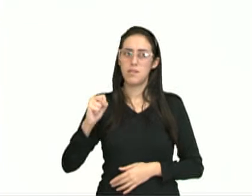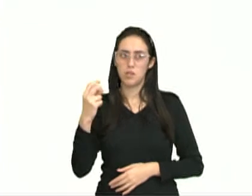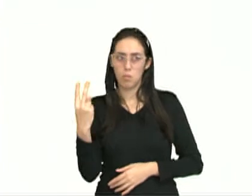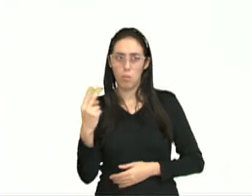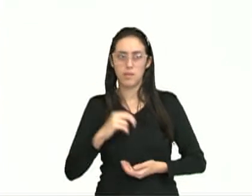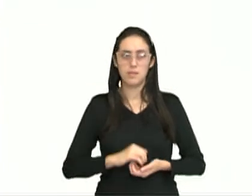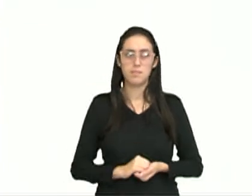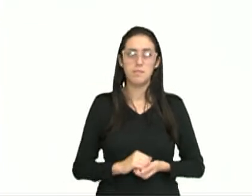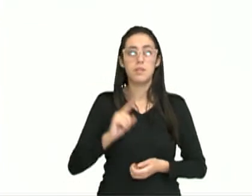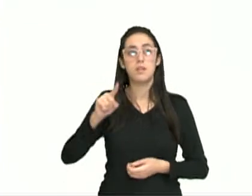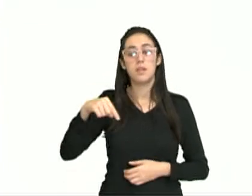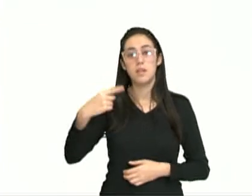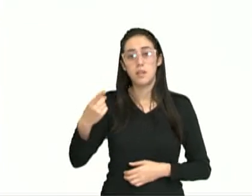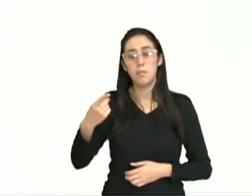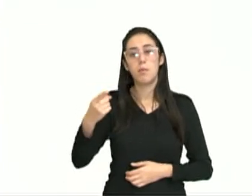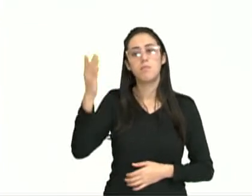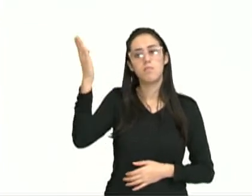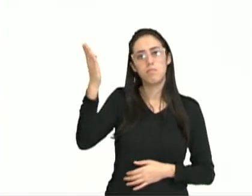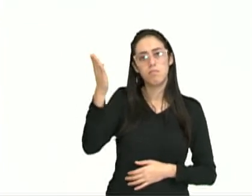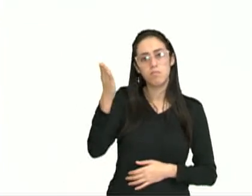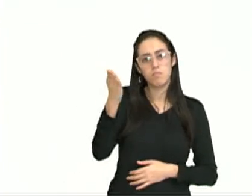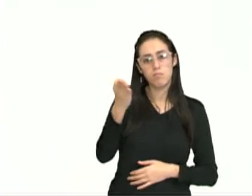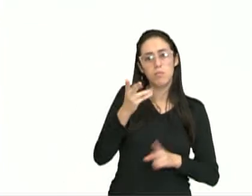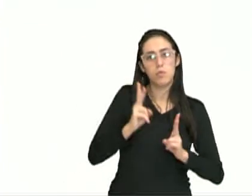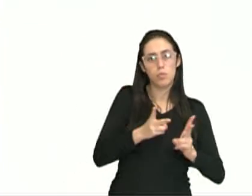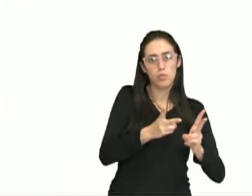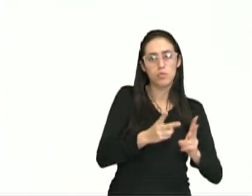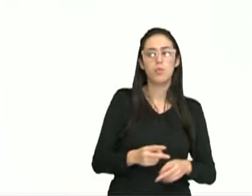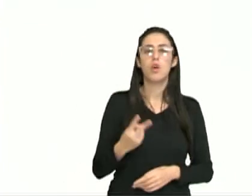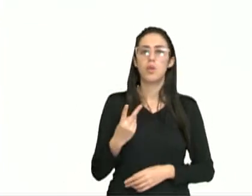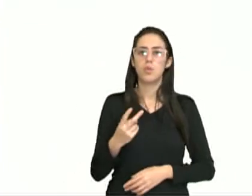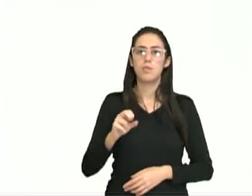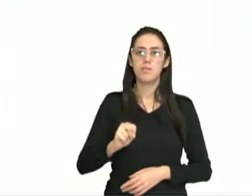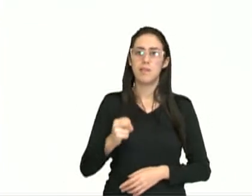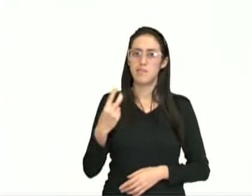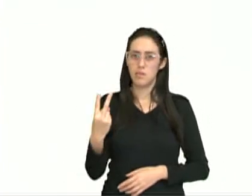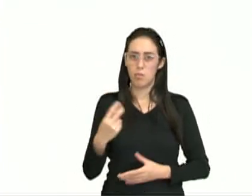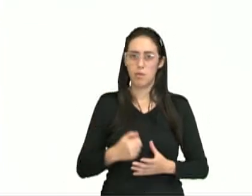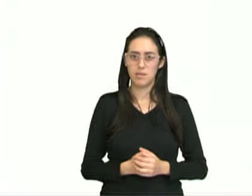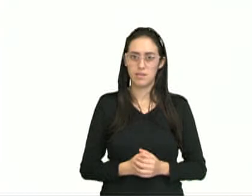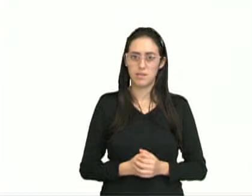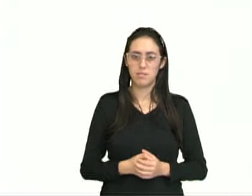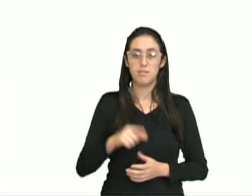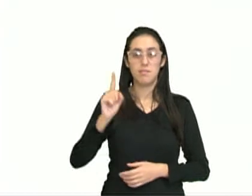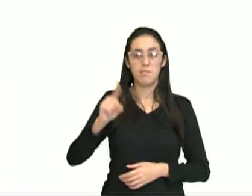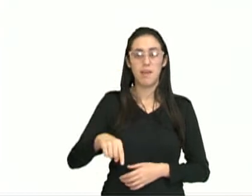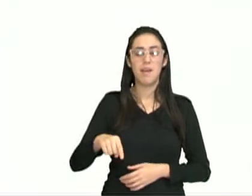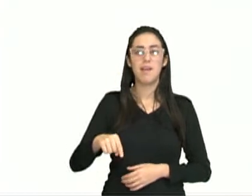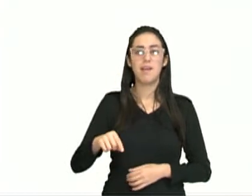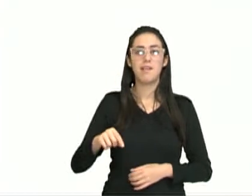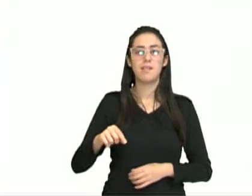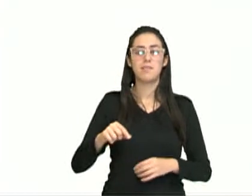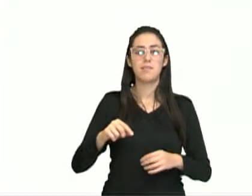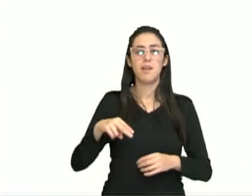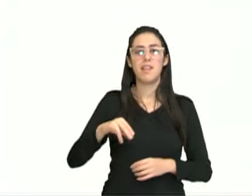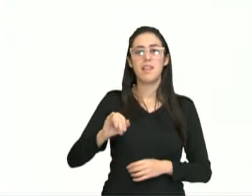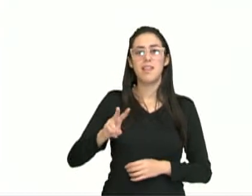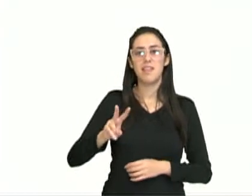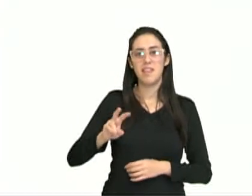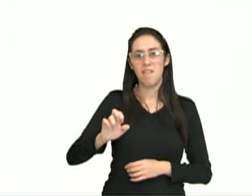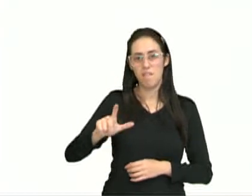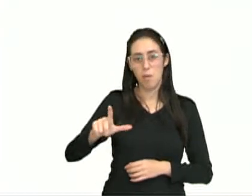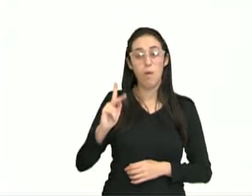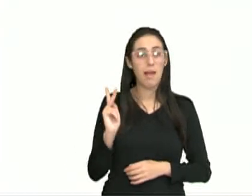eu vou seguindo a diagonal e vou preencher 2s2. Então, ele está lá na camada L, que é o subnível, né, que é o nível de